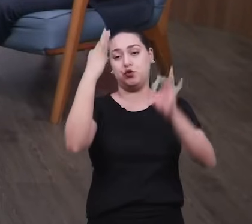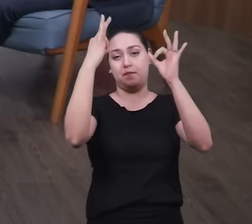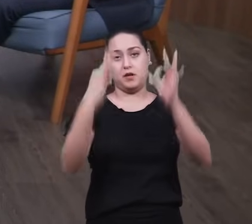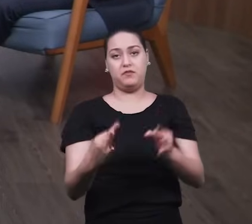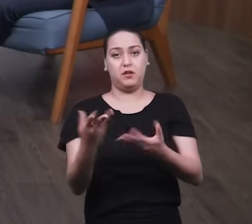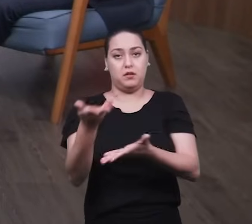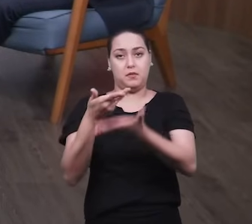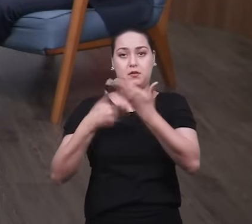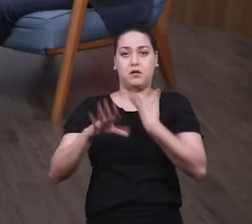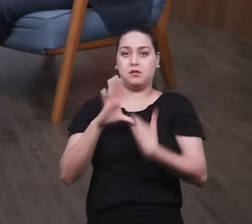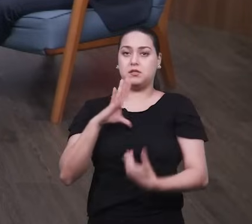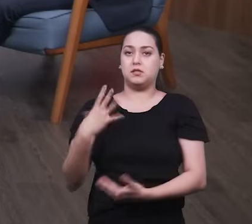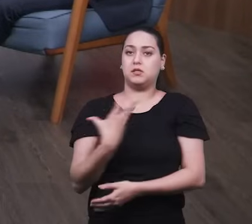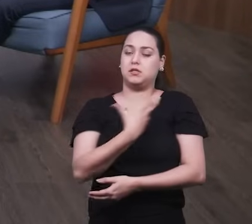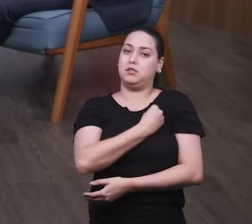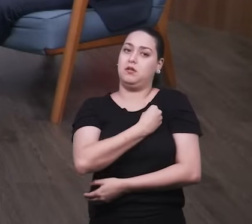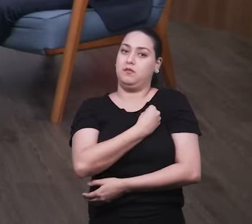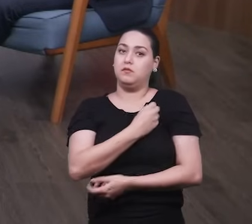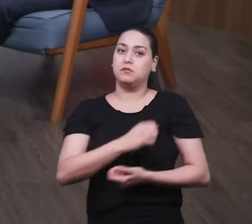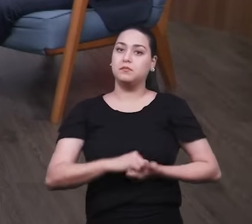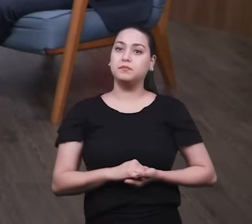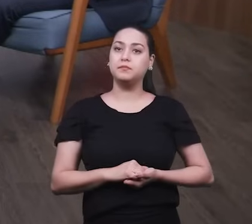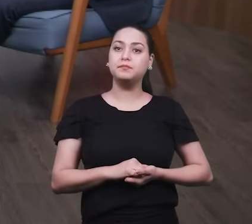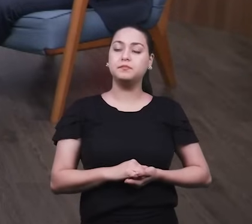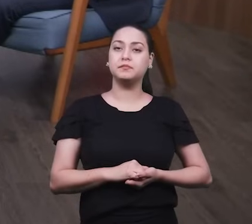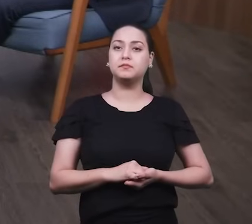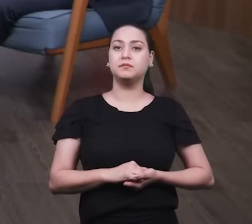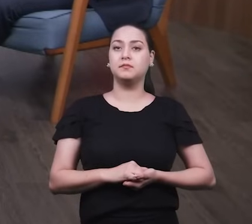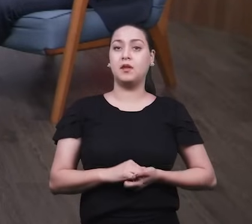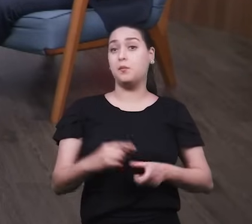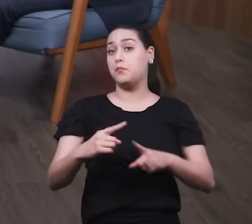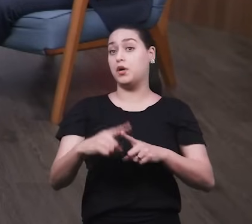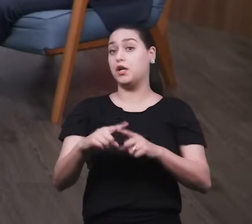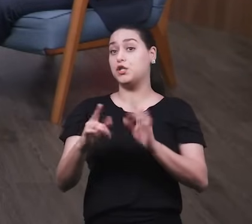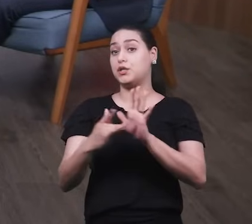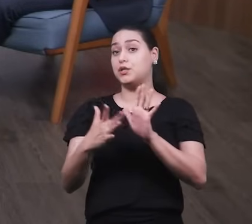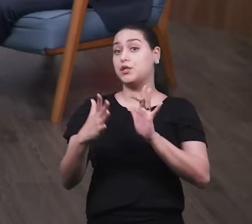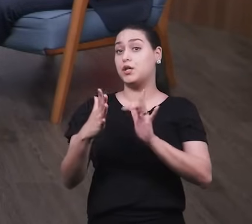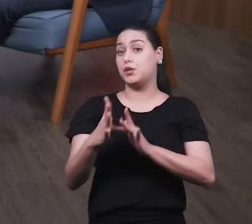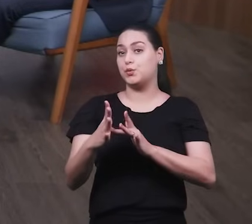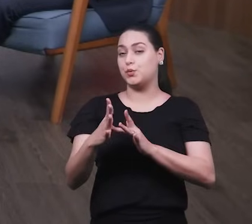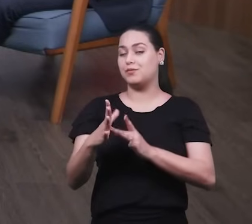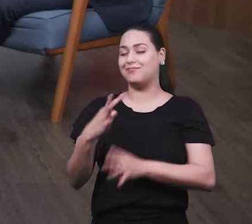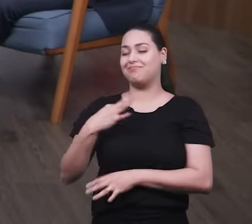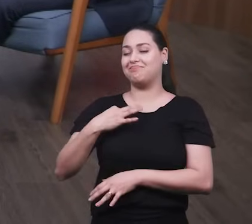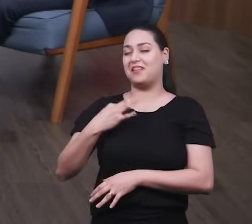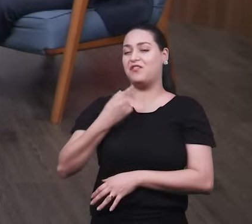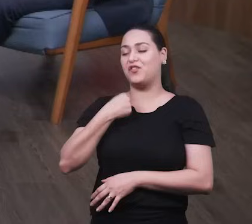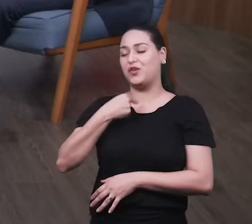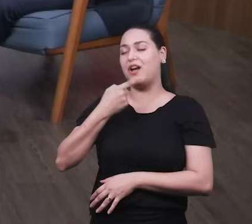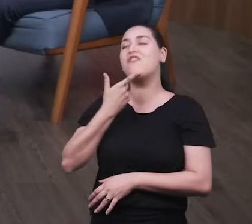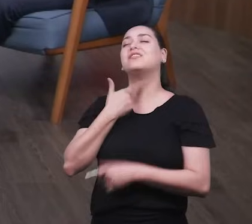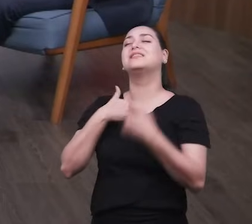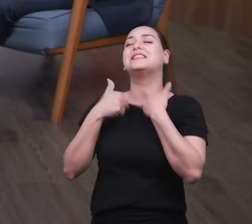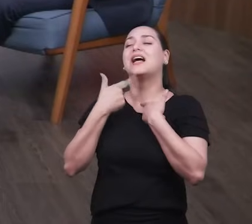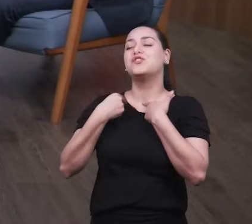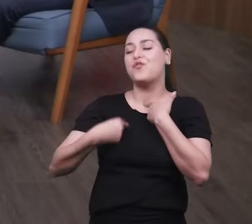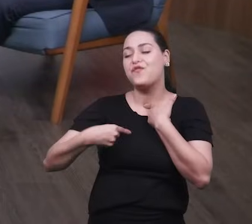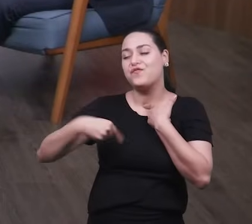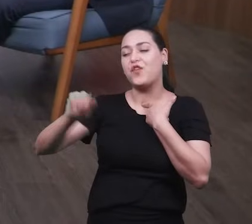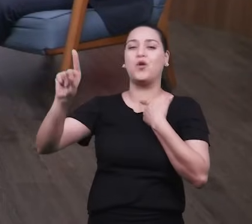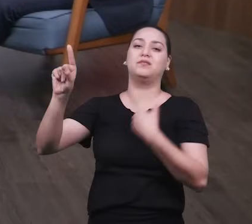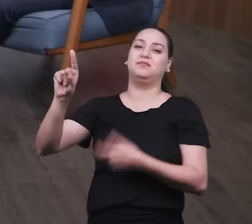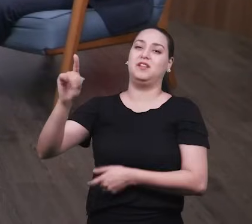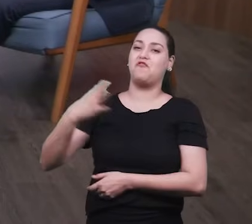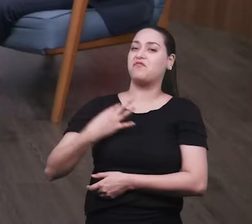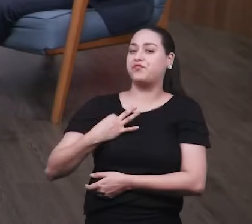salvação. E o Daniel falou algo que nos chama muita atenção, porque o Senhor Jesus, ele quis ir. Ele